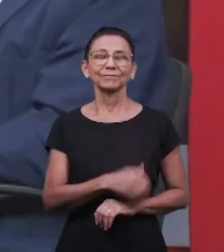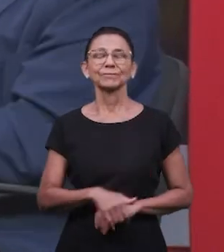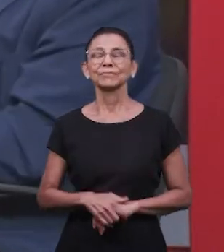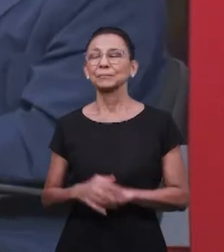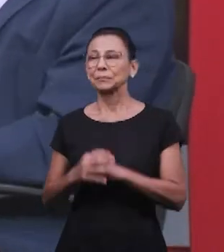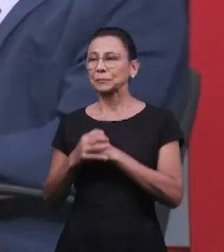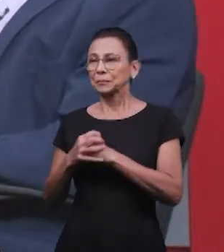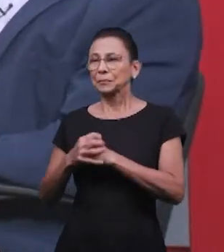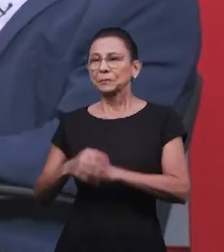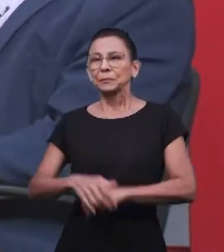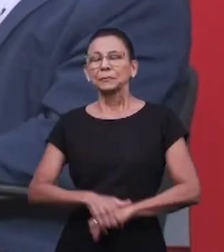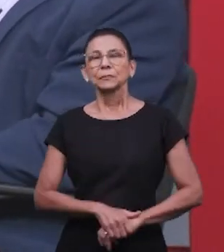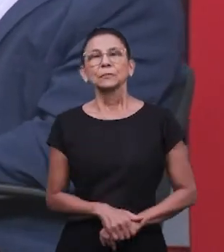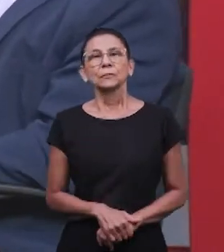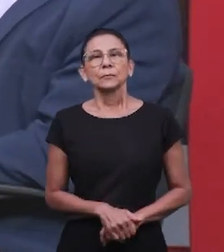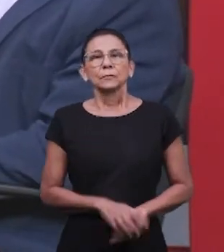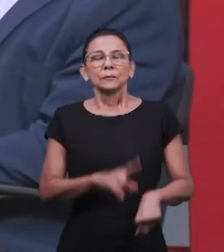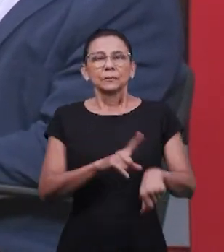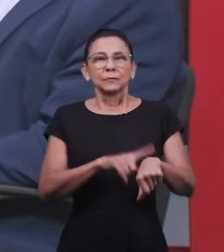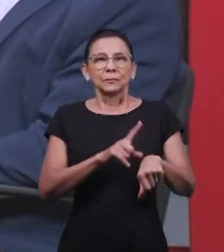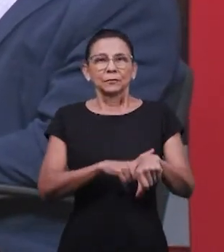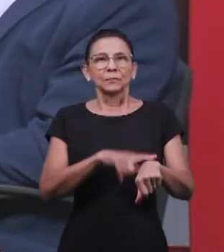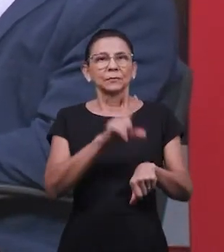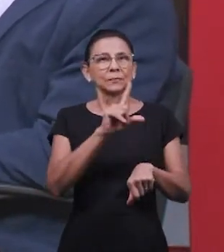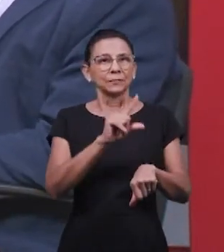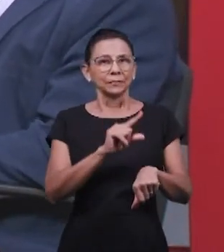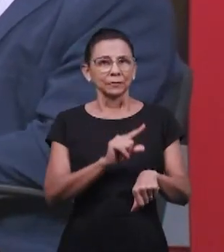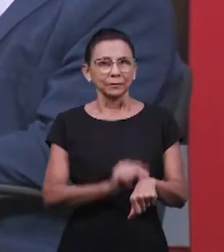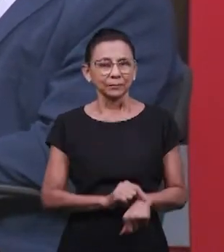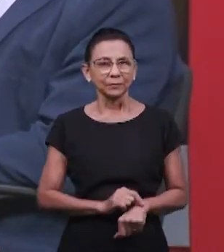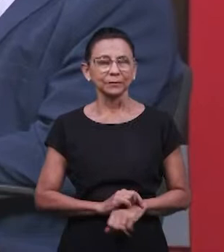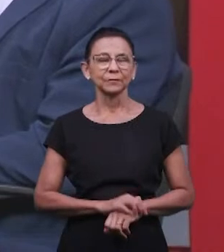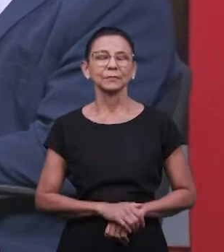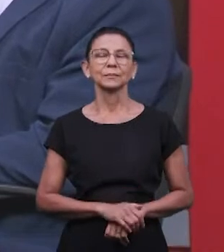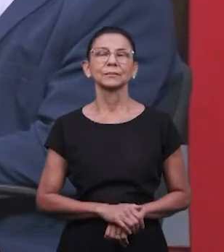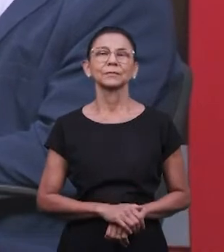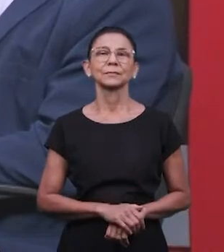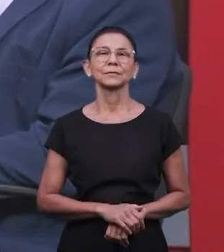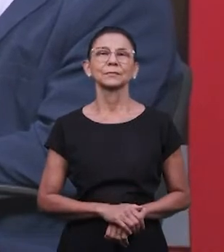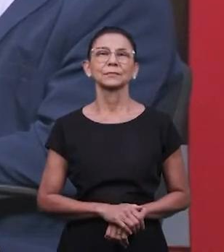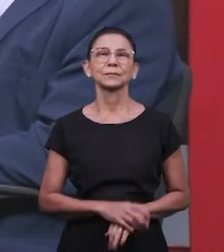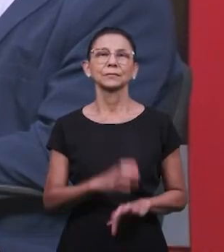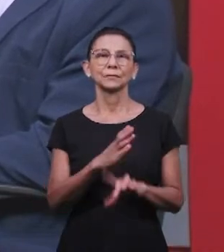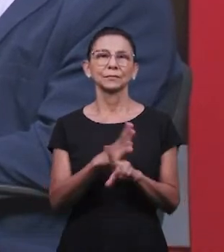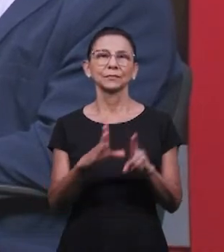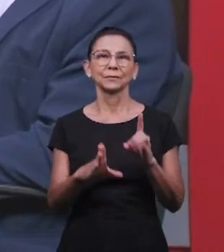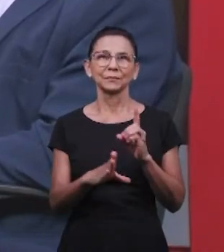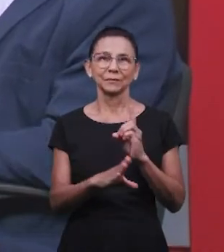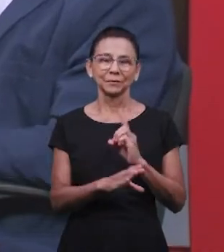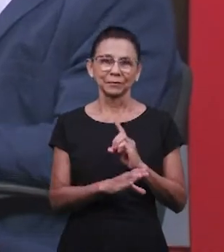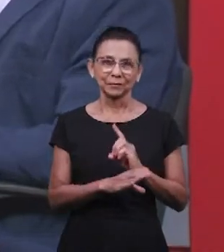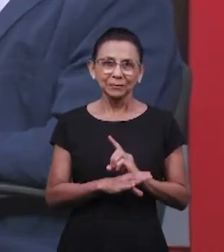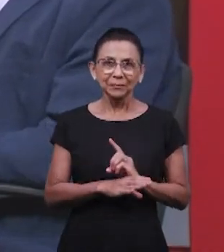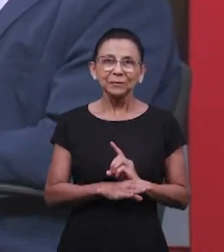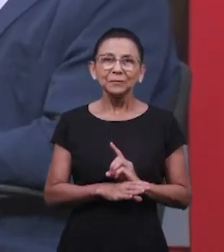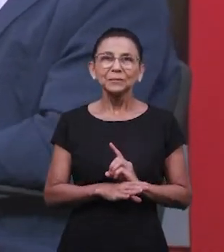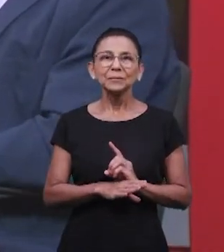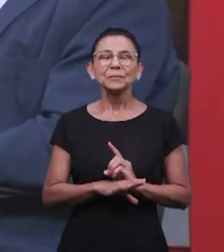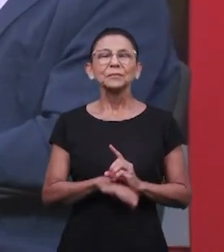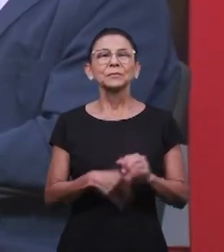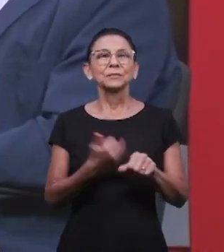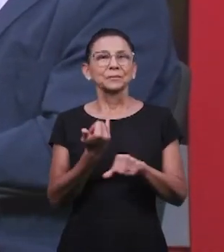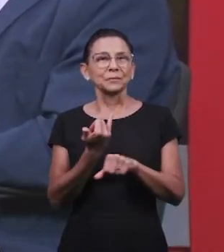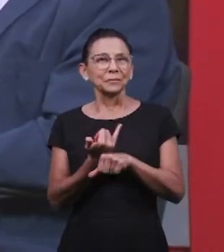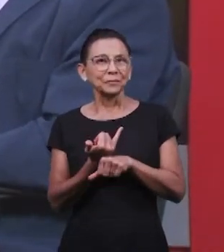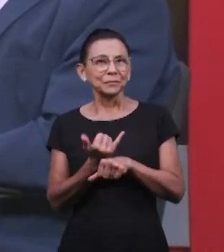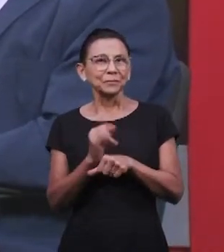Bom, nosso tempo já se esgotou, a gente está se preparando, vai ter o culto daqui a pouquinho transmitido aqui através do nosso canal. Aliás, você que está assistindo